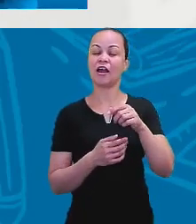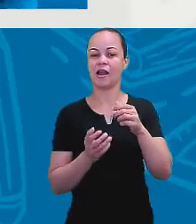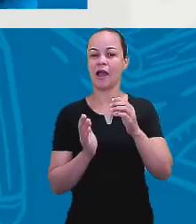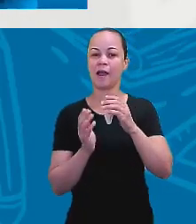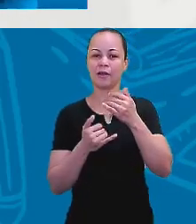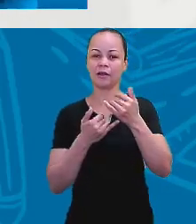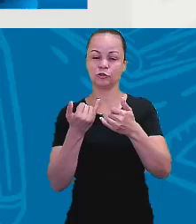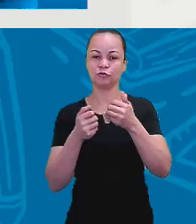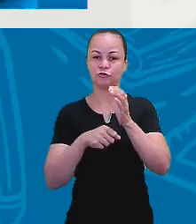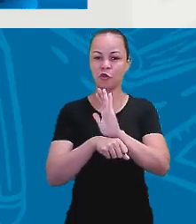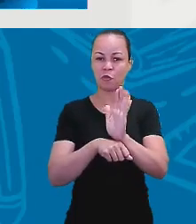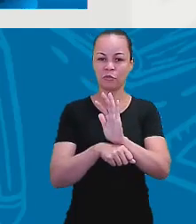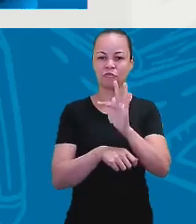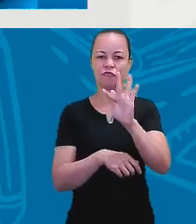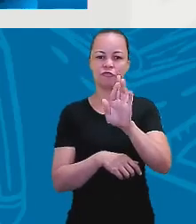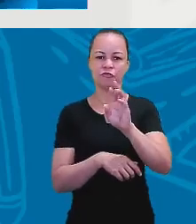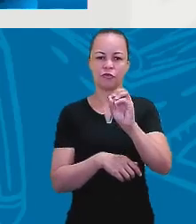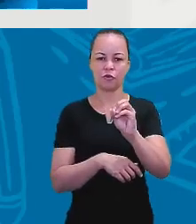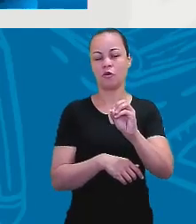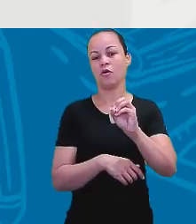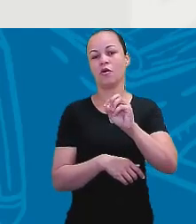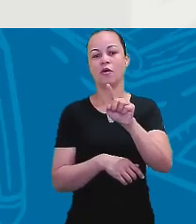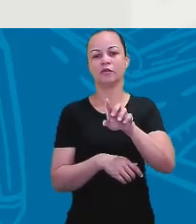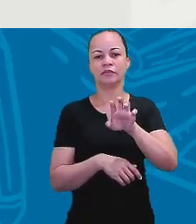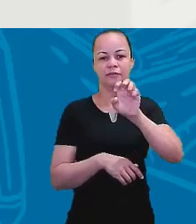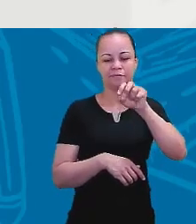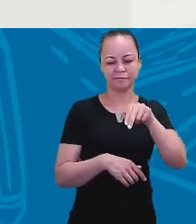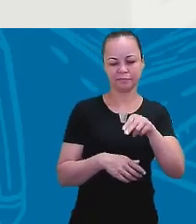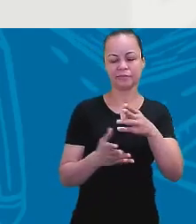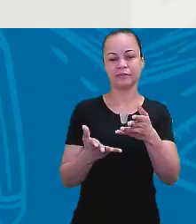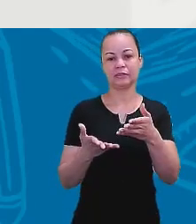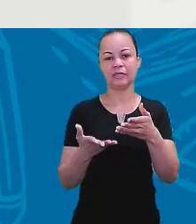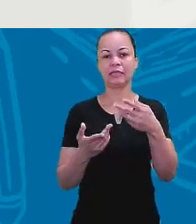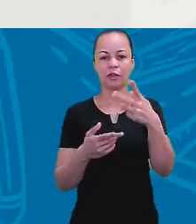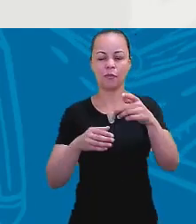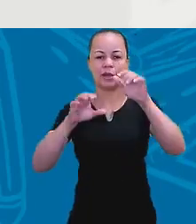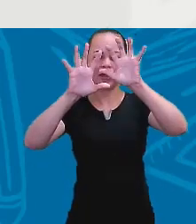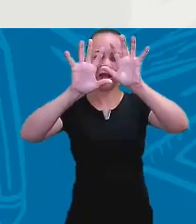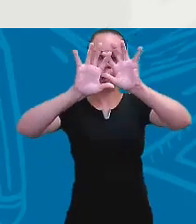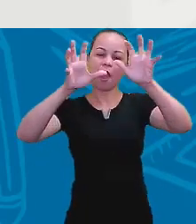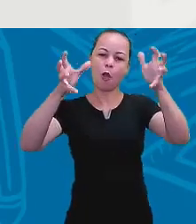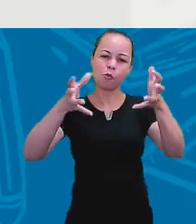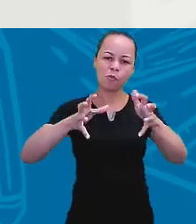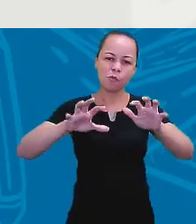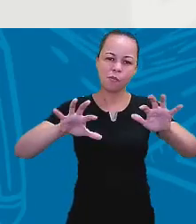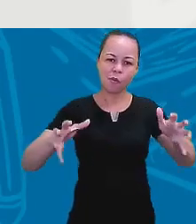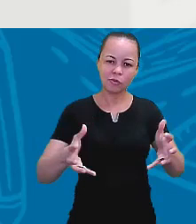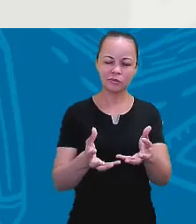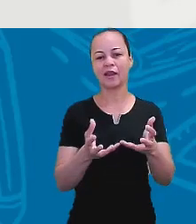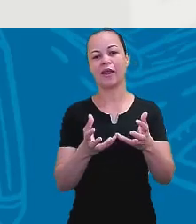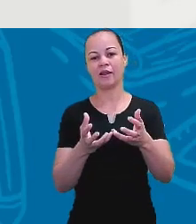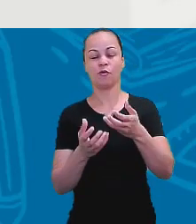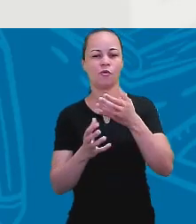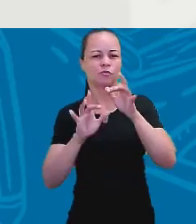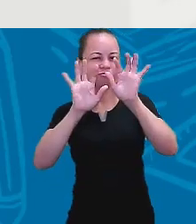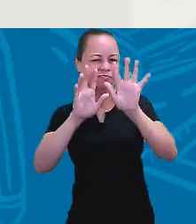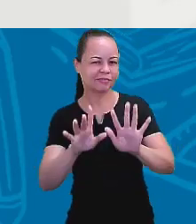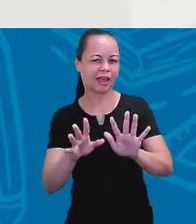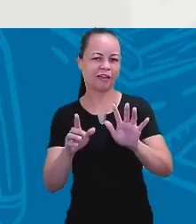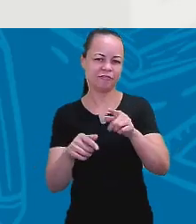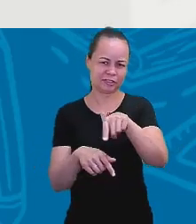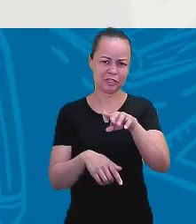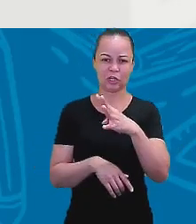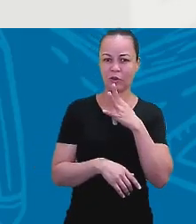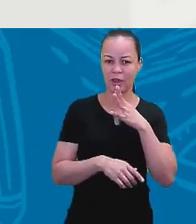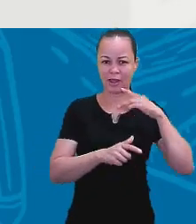de neve. E a gente vai falar sobre isso, sobre os bonecos de neve. A tradição do boneco de neve. Vocês conhecem essa